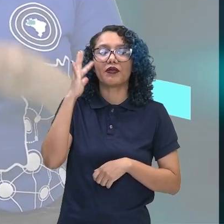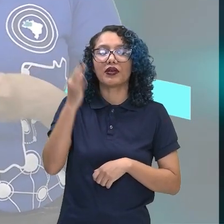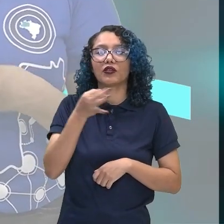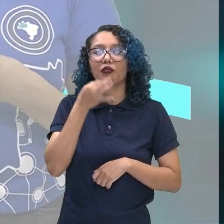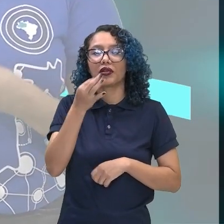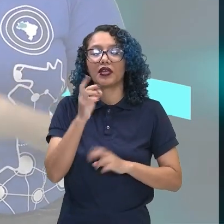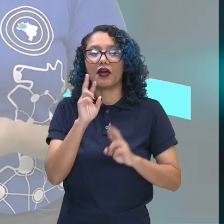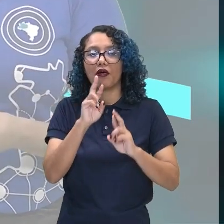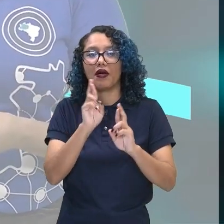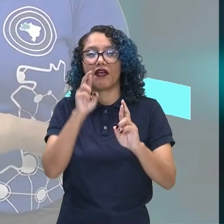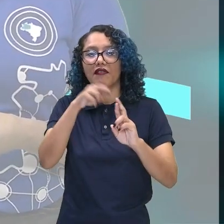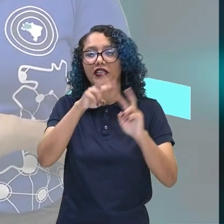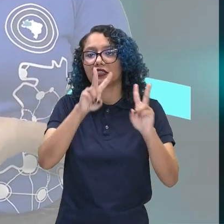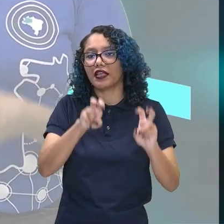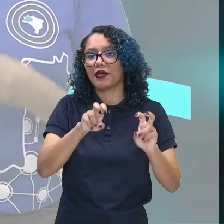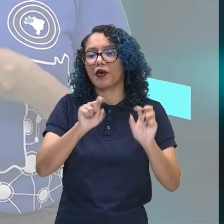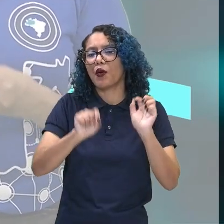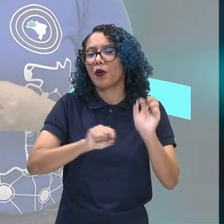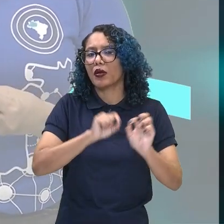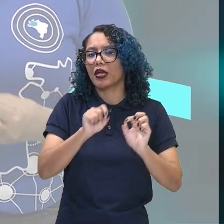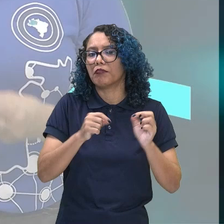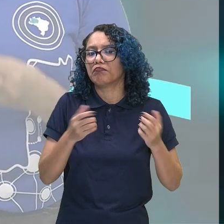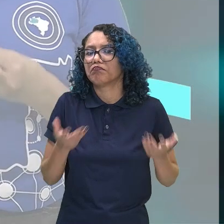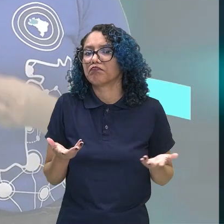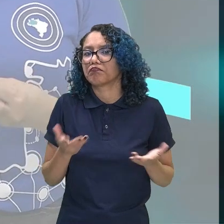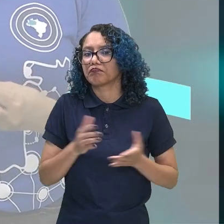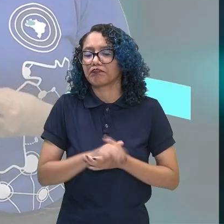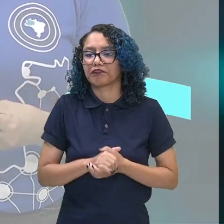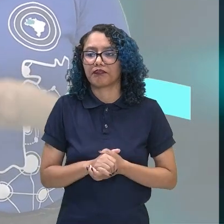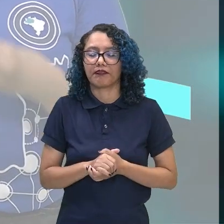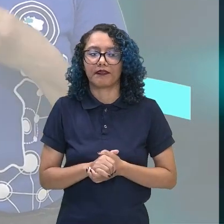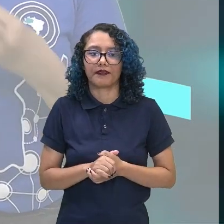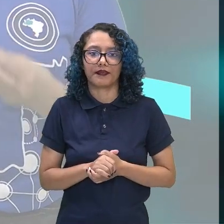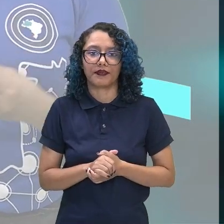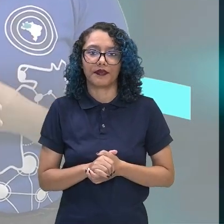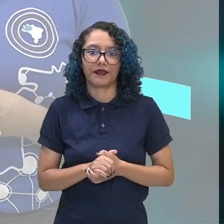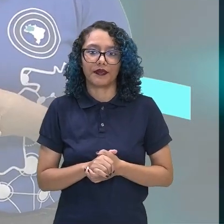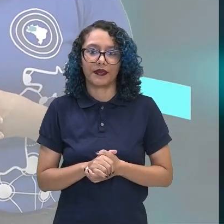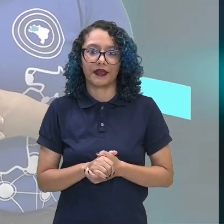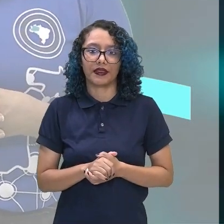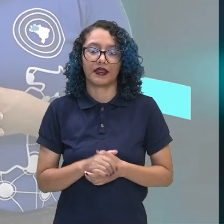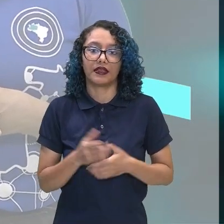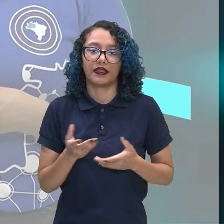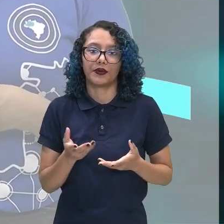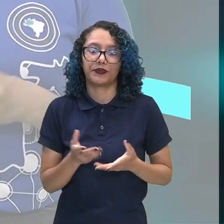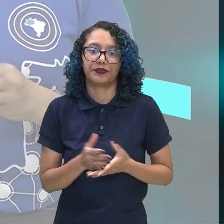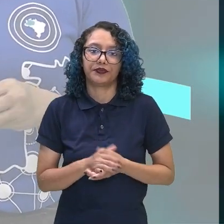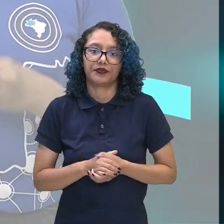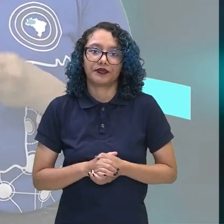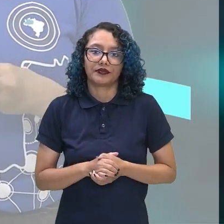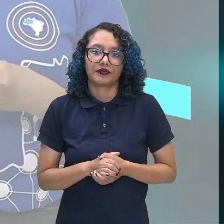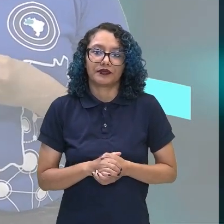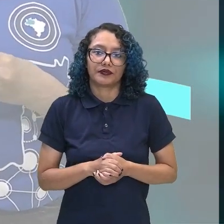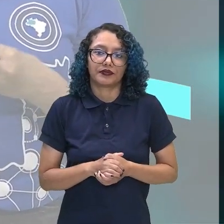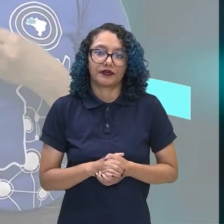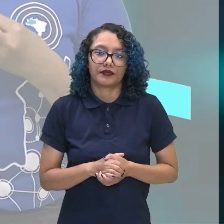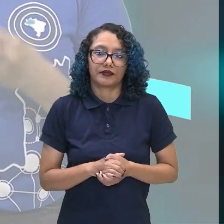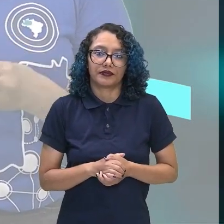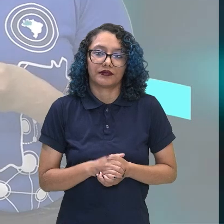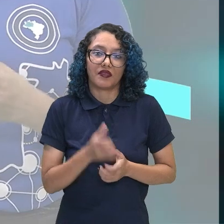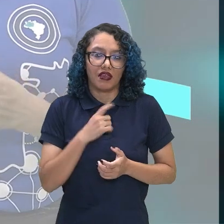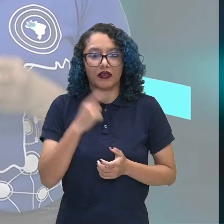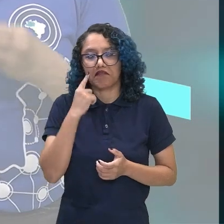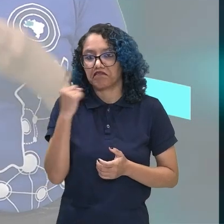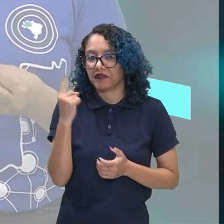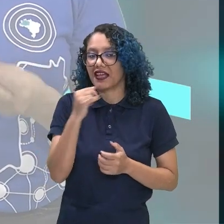sobre determinado tema. Então, não só, né, que vocês acabaram de observar